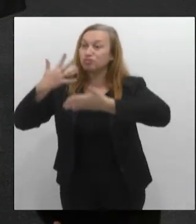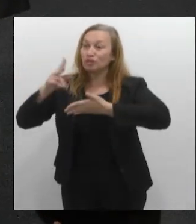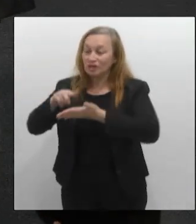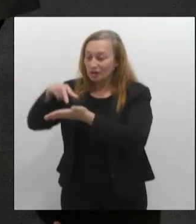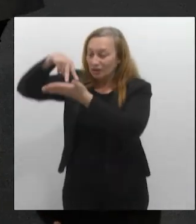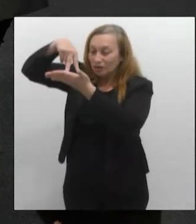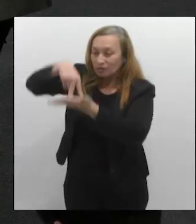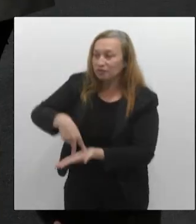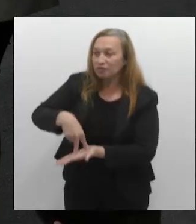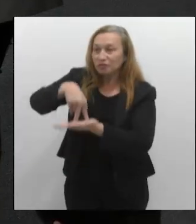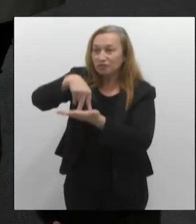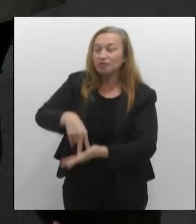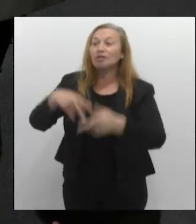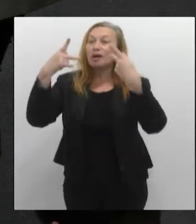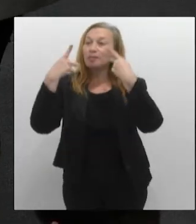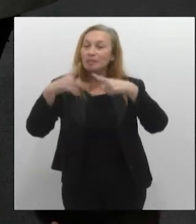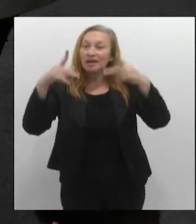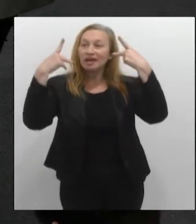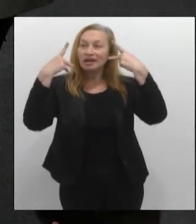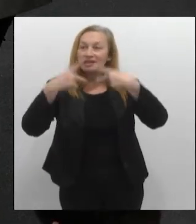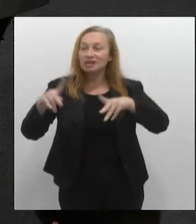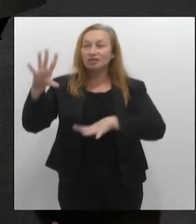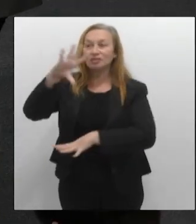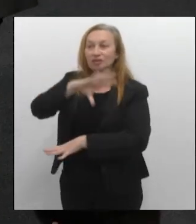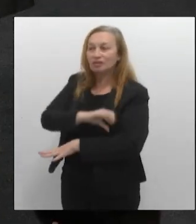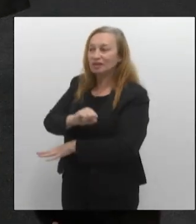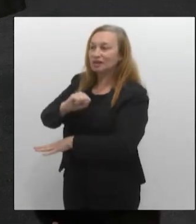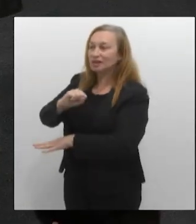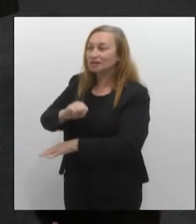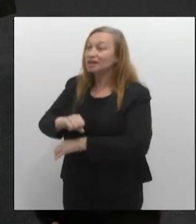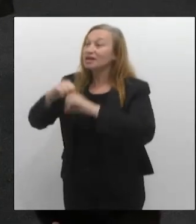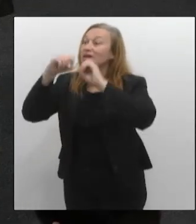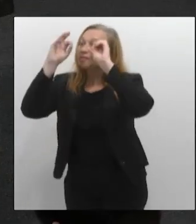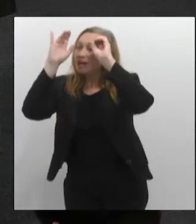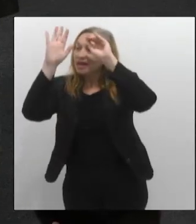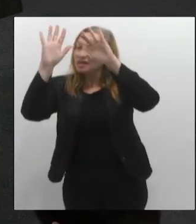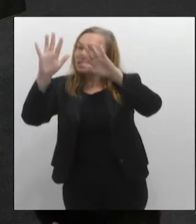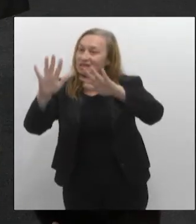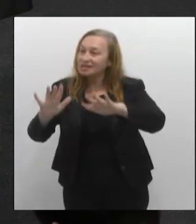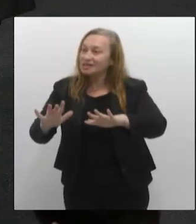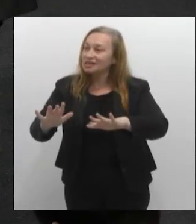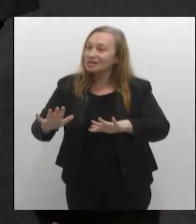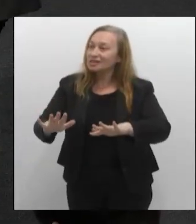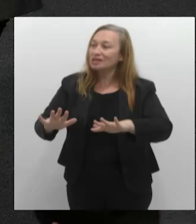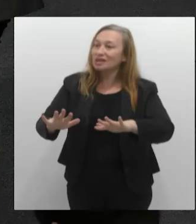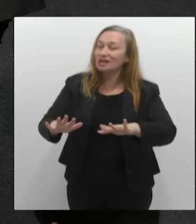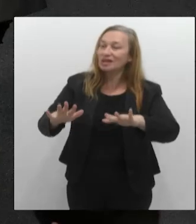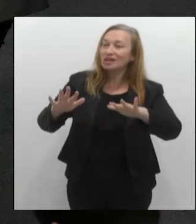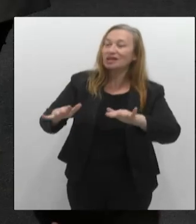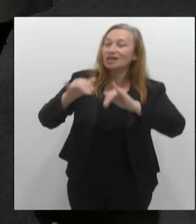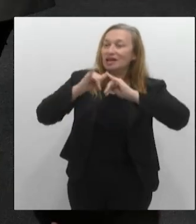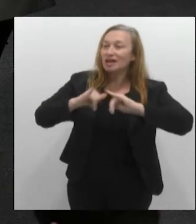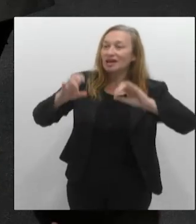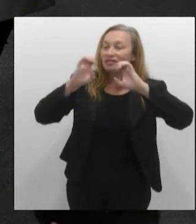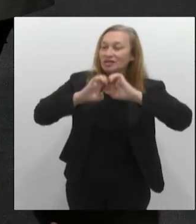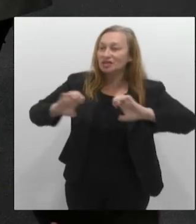pregação do amor. A boa nova com coragem e